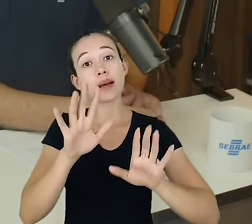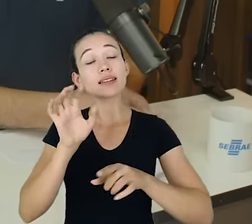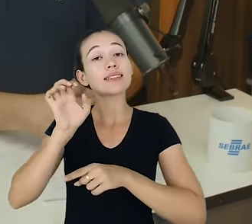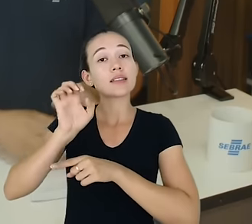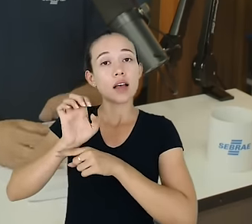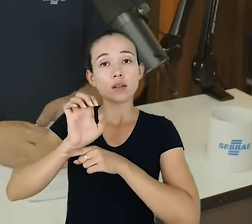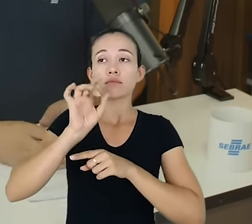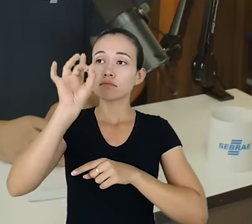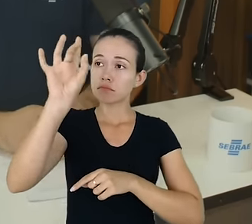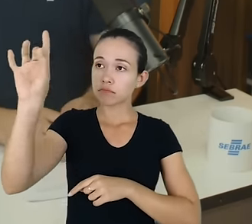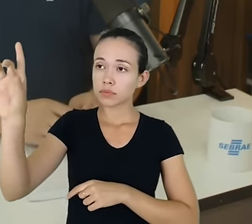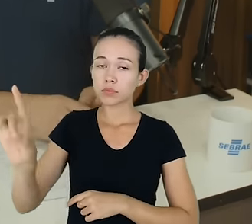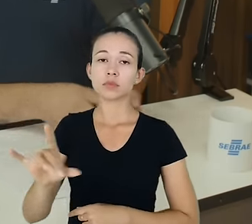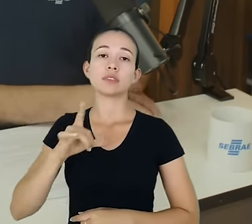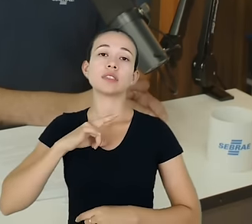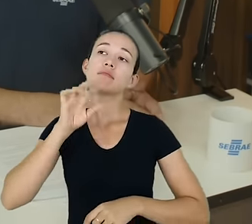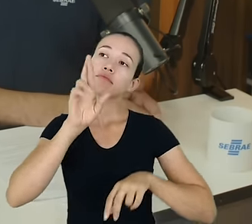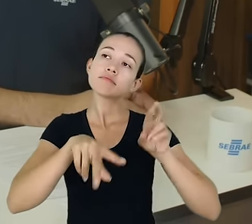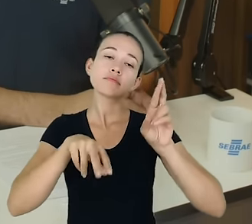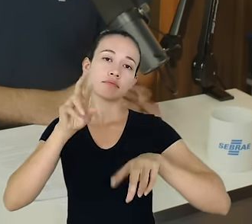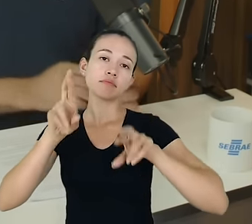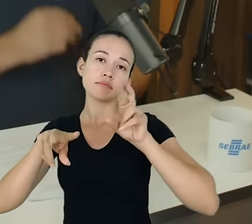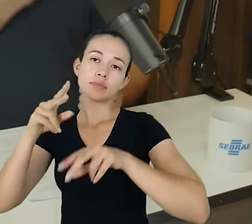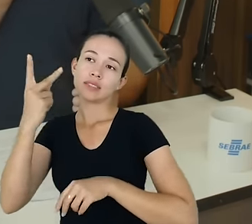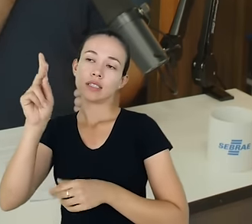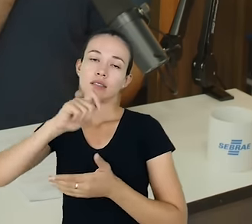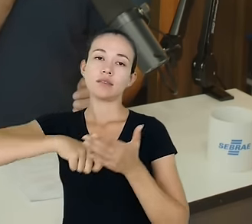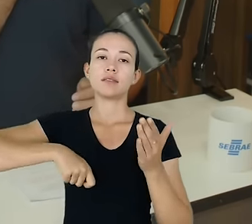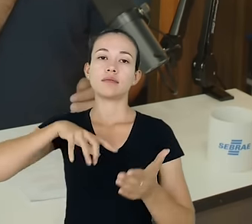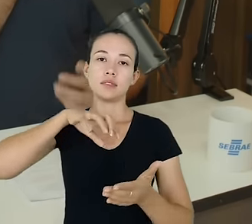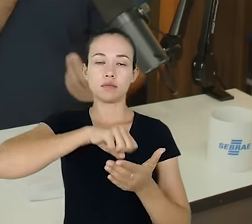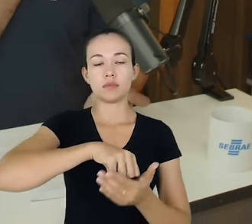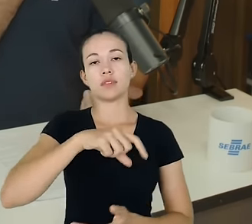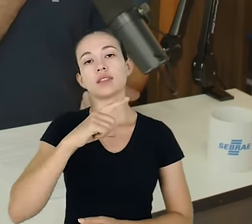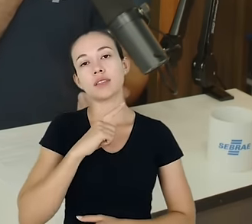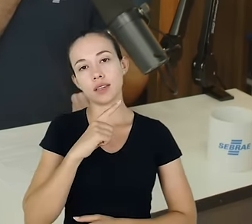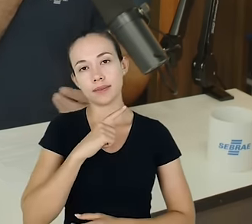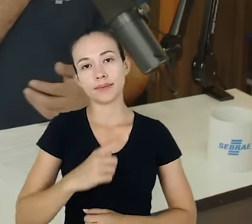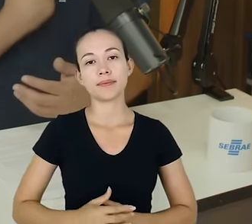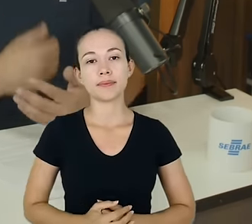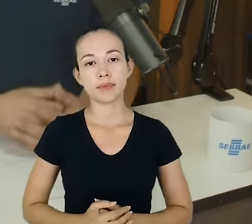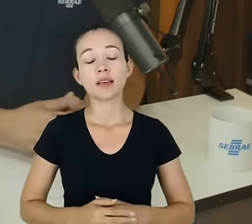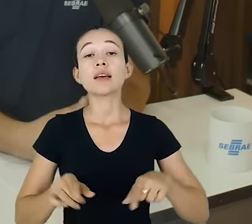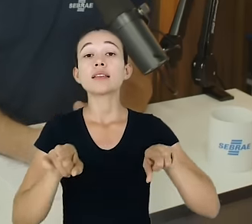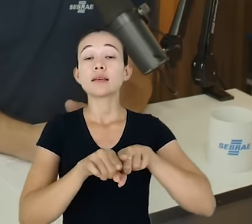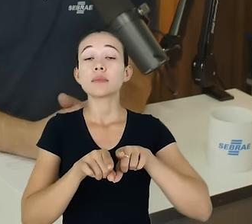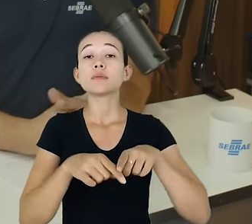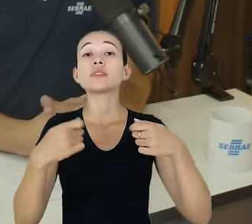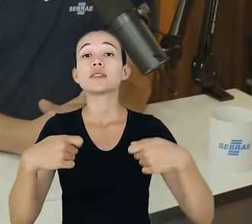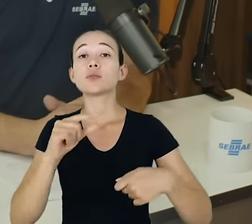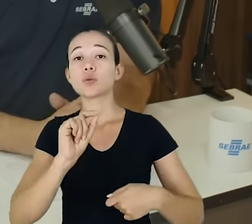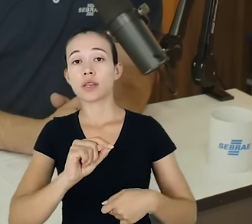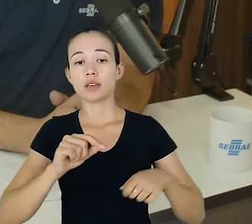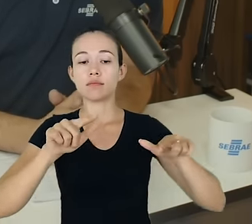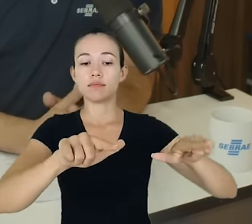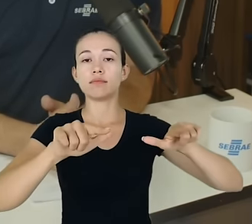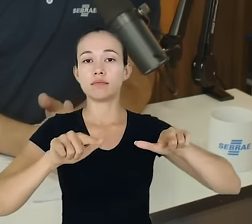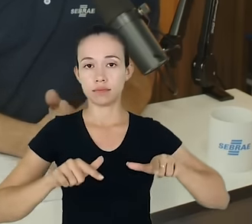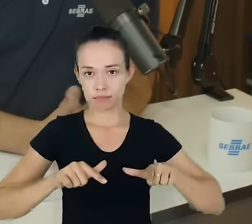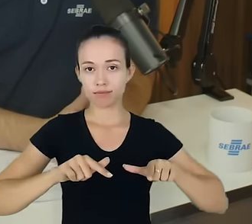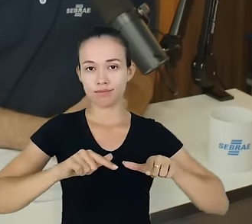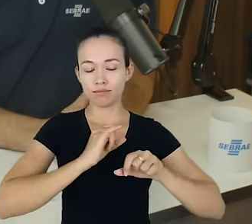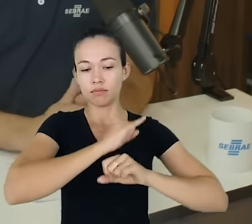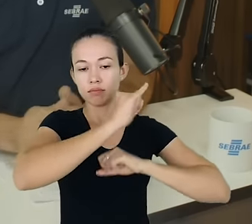estado tem o seu credenciamento é uma operação Estadual né E além disso você vai precisar de um certificado digital e modelo